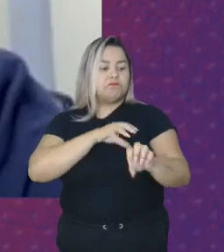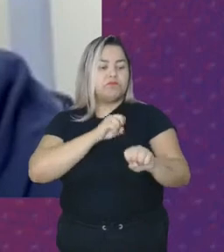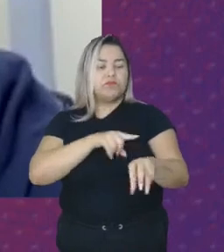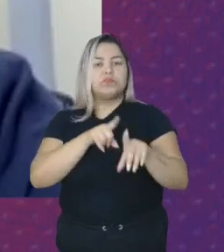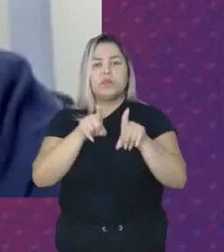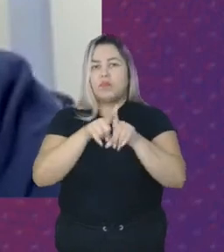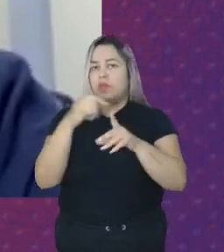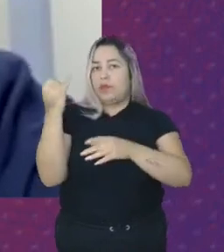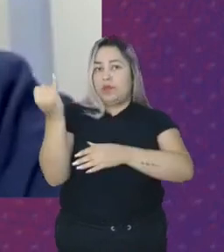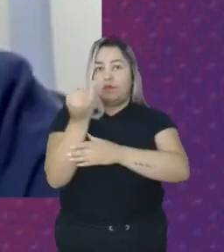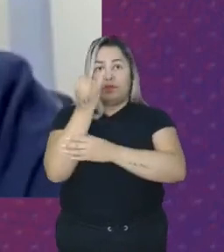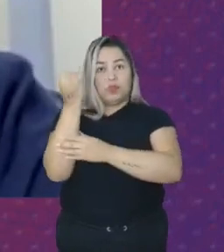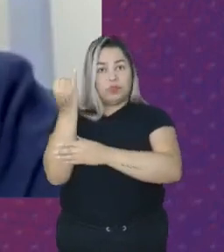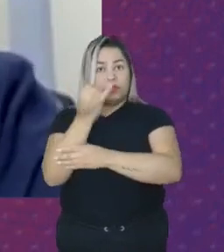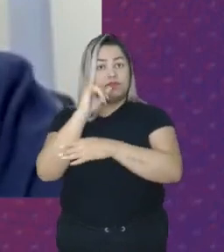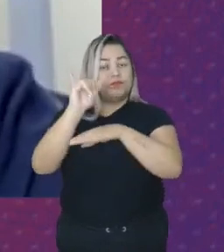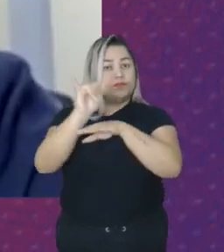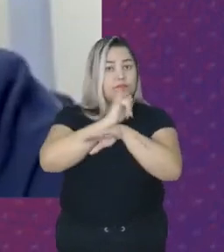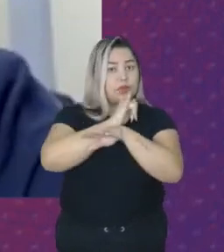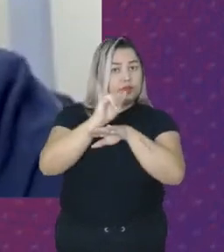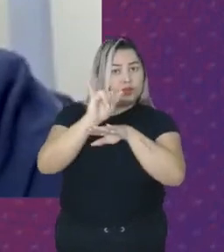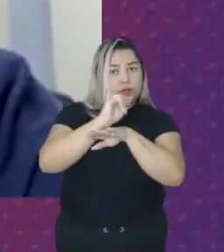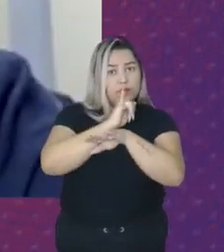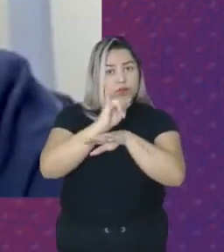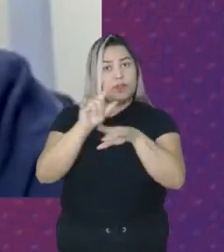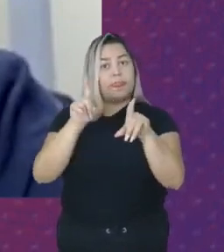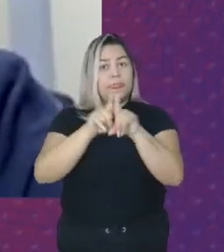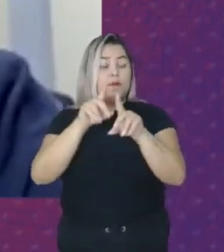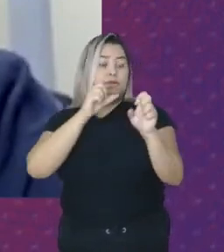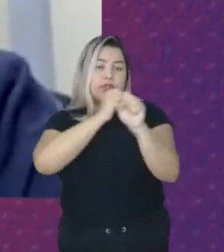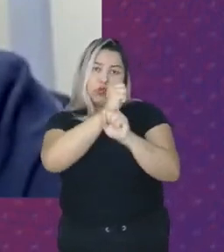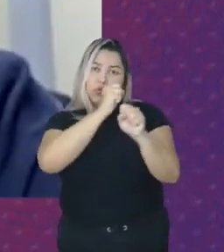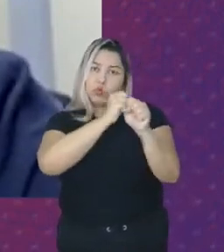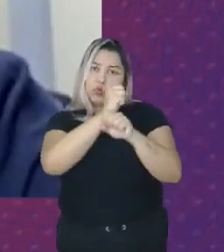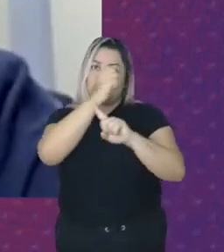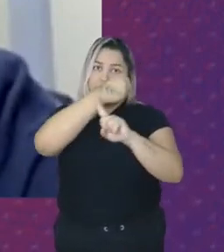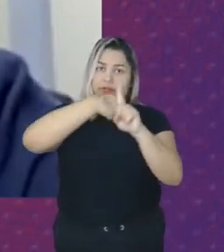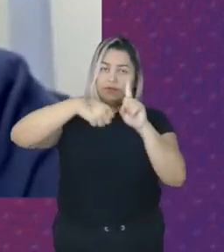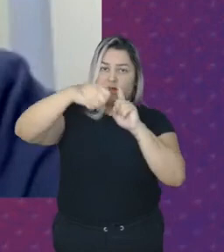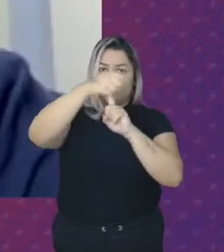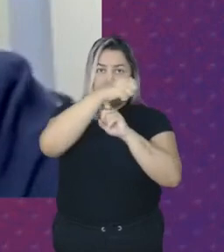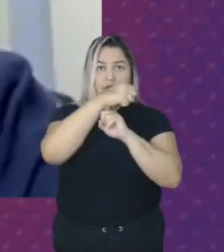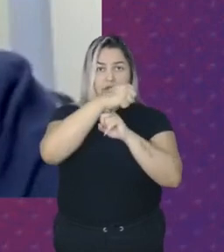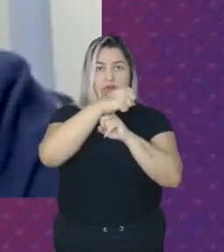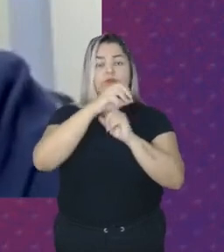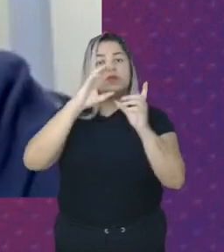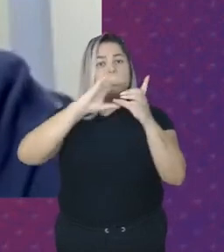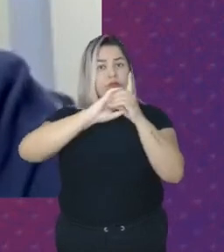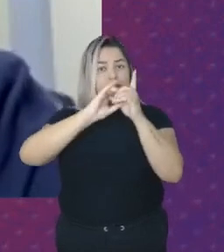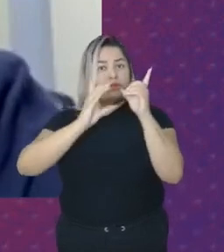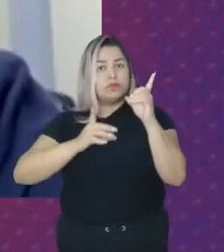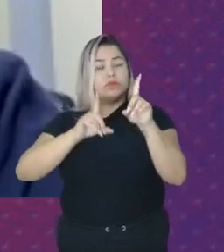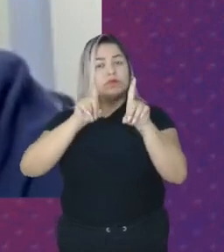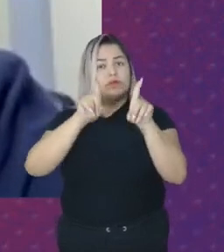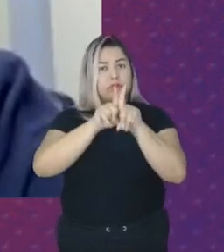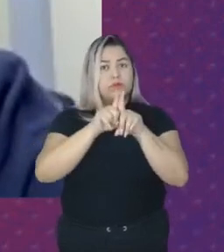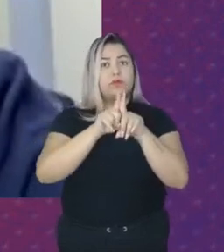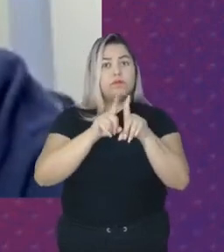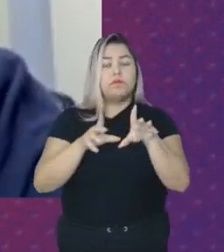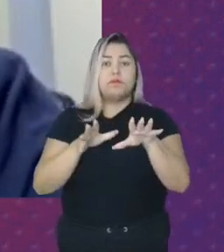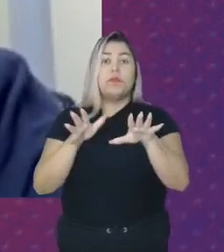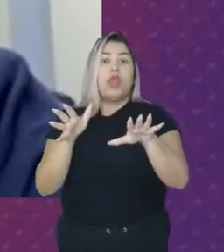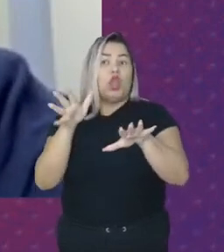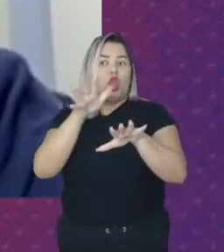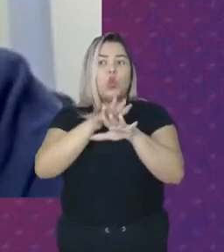papel fundamental, estratégico, na construção de uma sociedade democrática, de uma sociedade